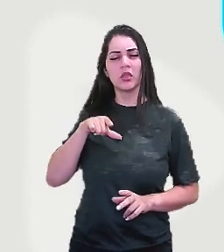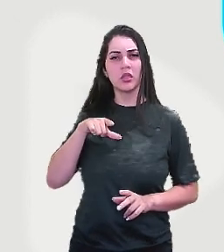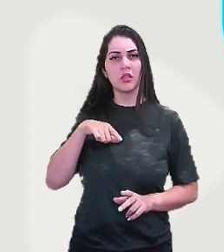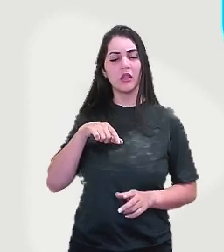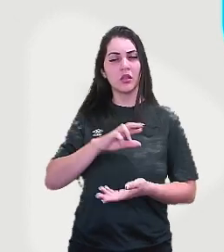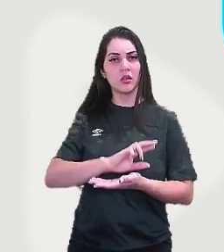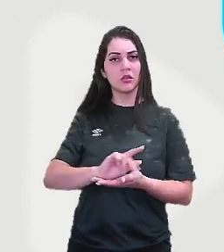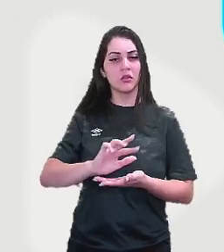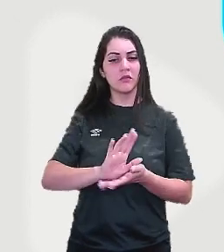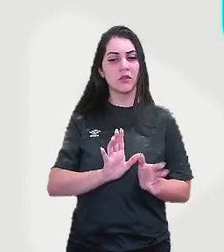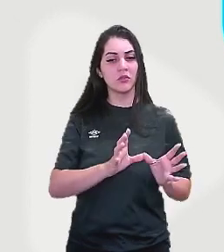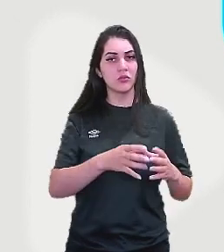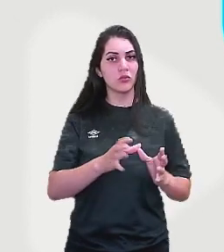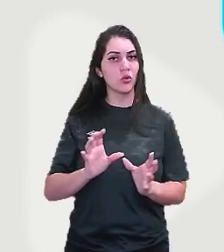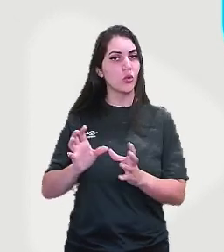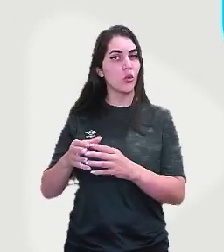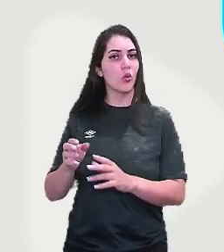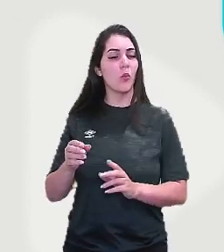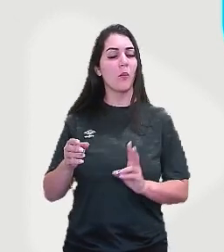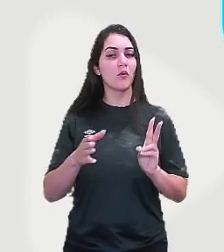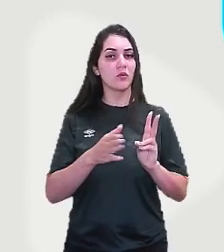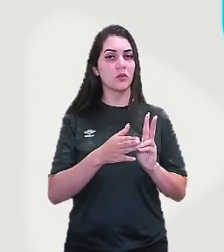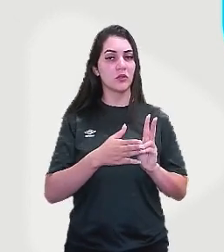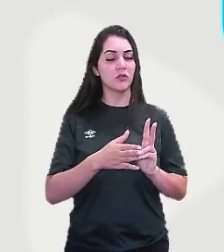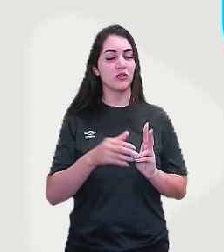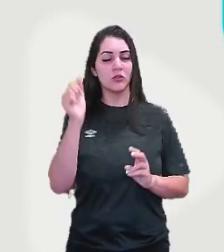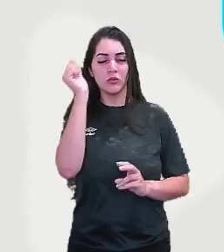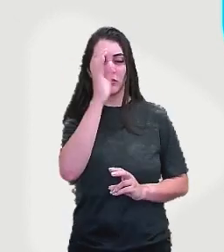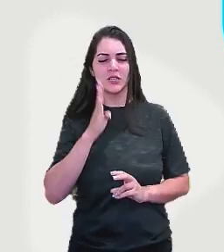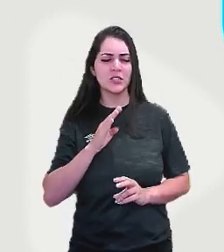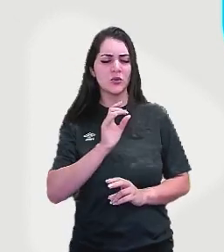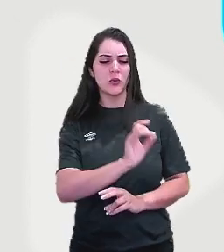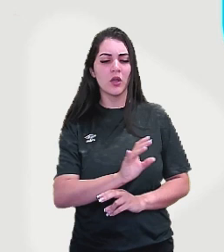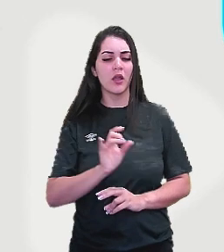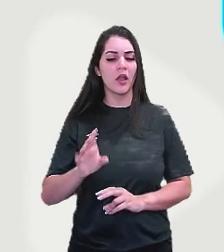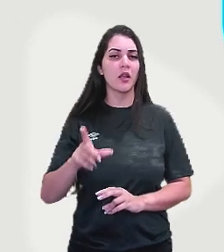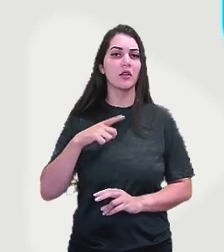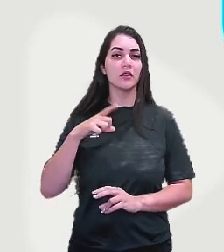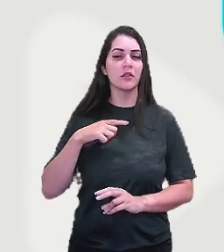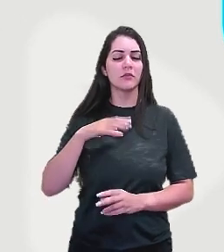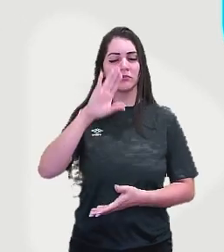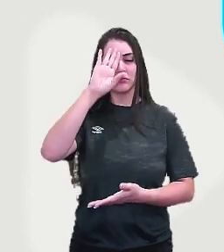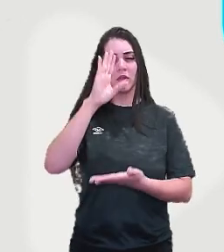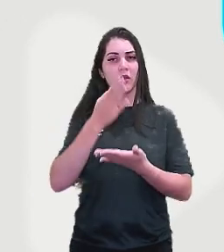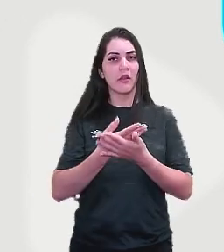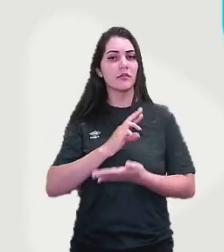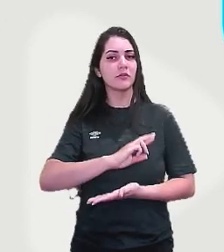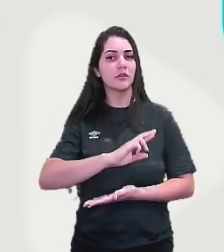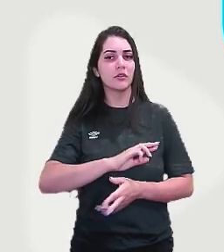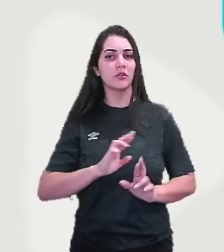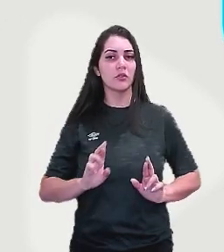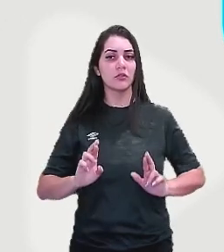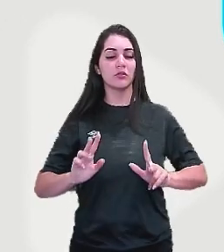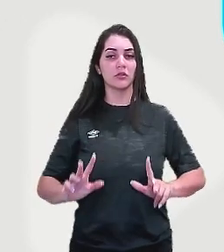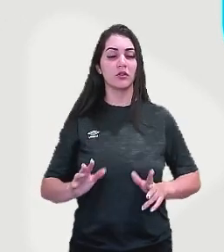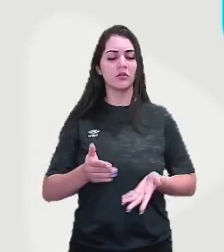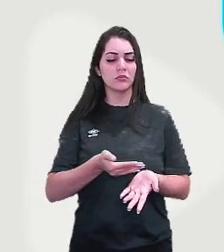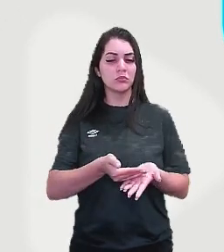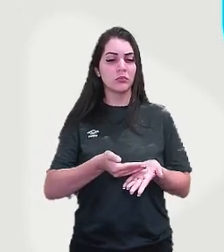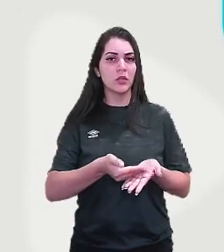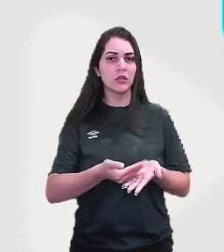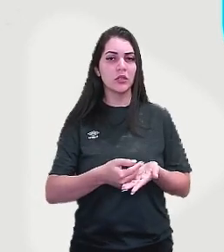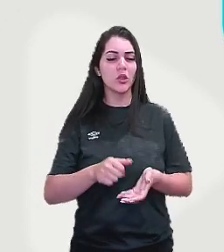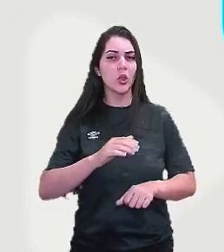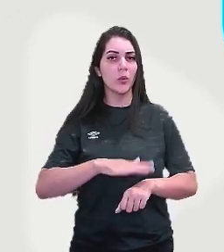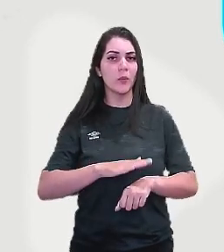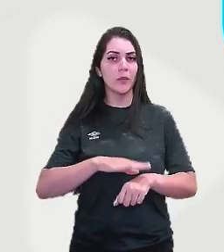vários grupos indígenas no Brasil, cada um possuía uma crença e uma religião diferente. A partir do momento